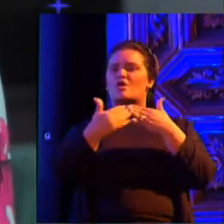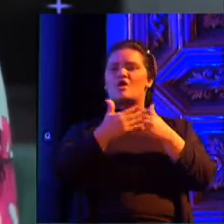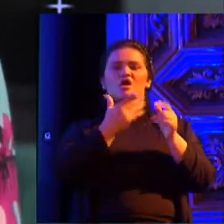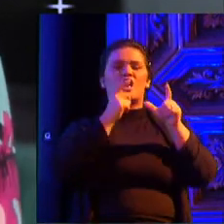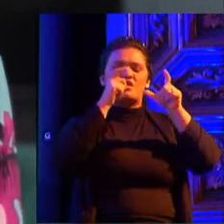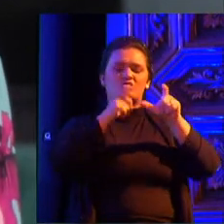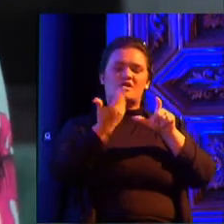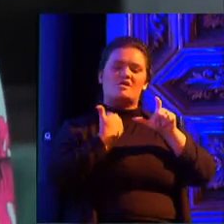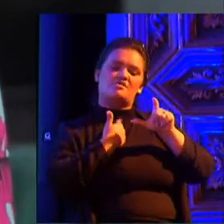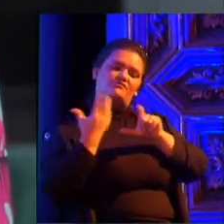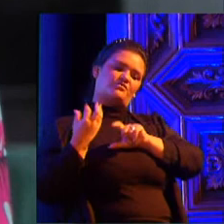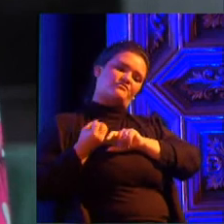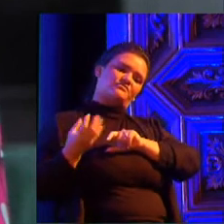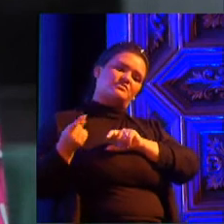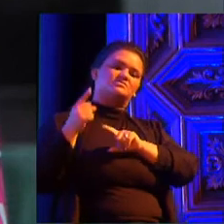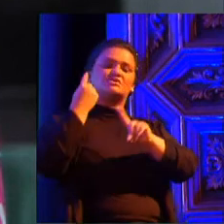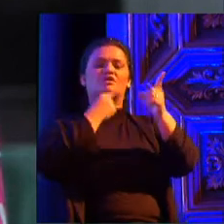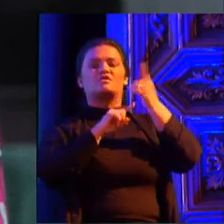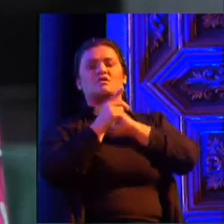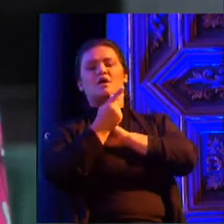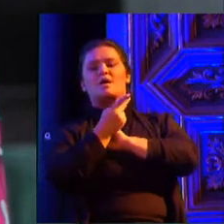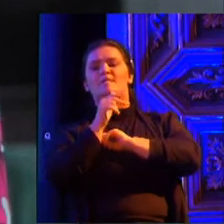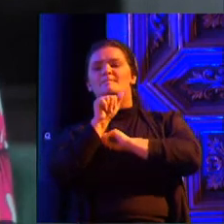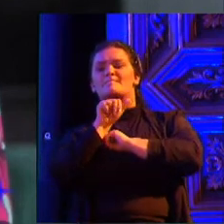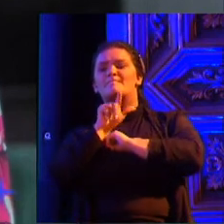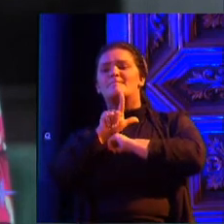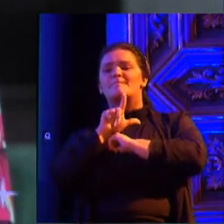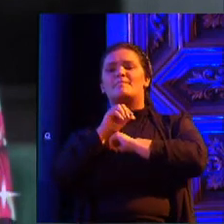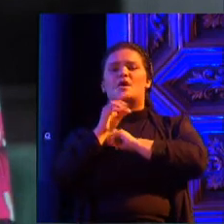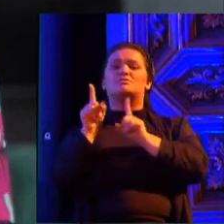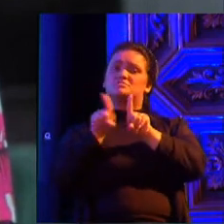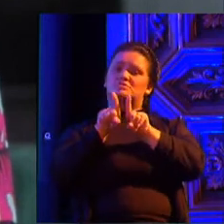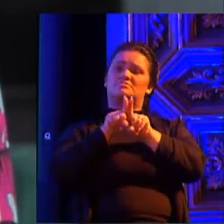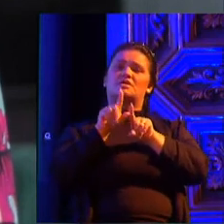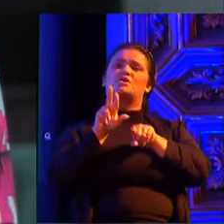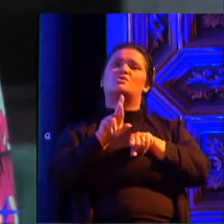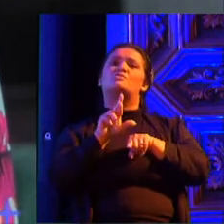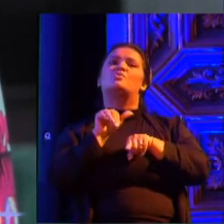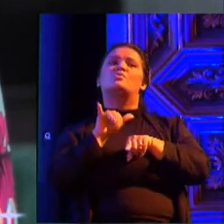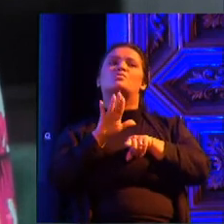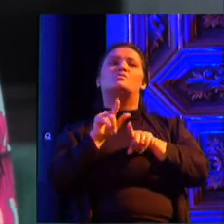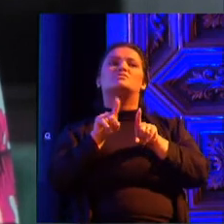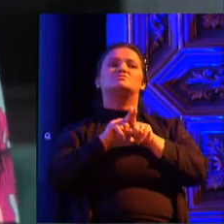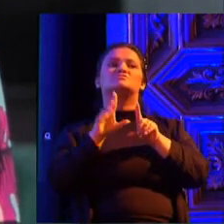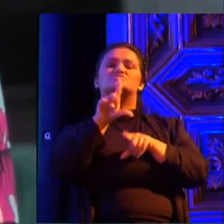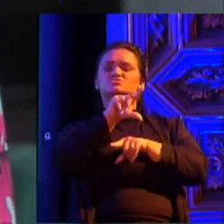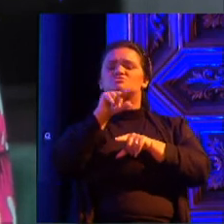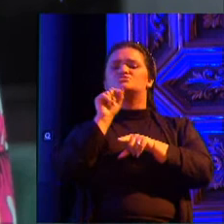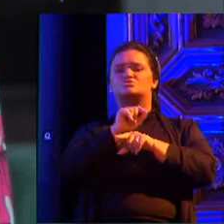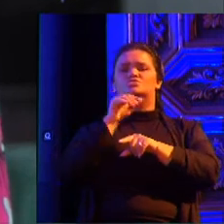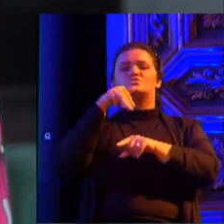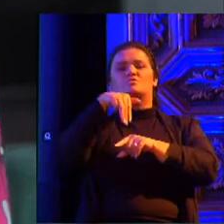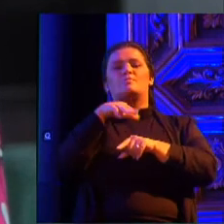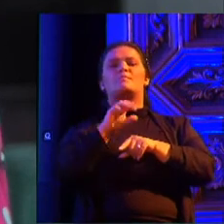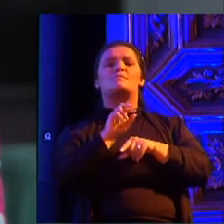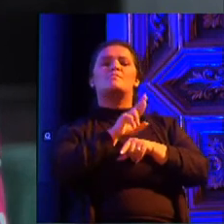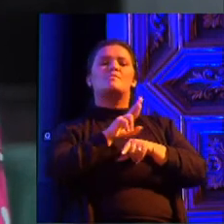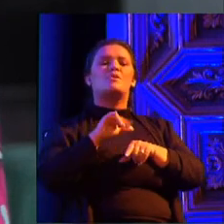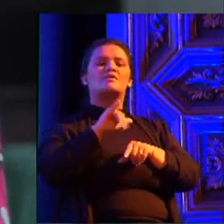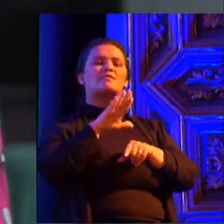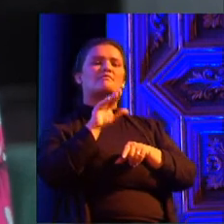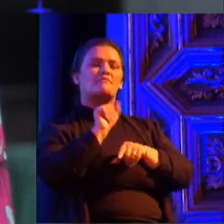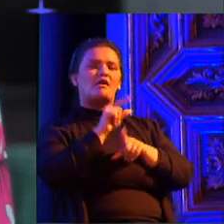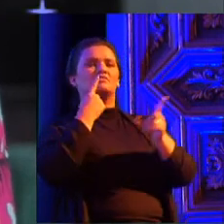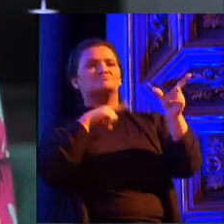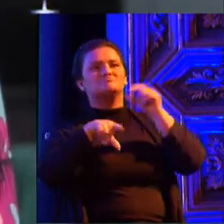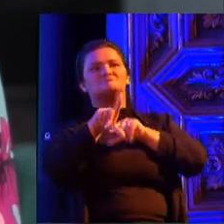vá. Uma canção de Paulo André e de Rui Barata, escolhida por Paul Murriat como das 100 canções